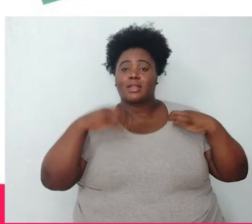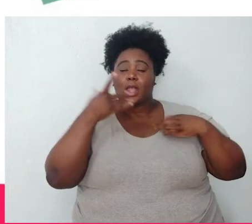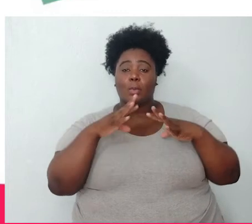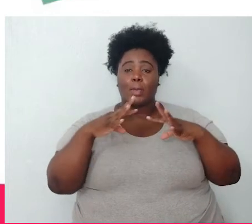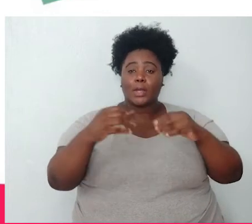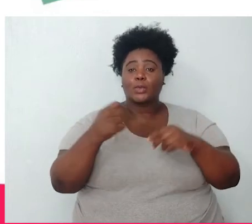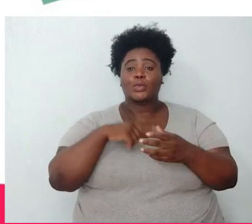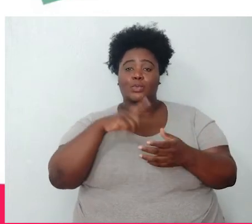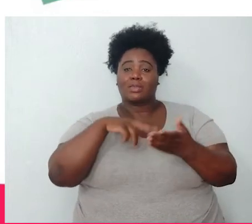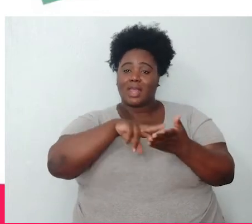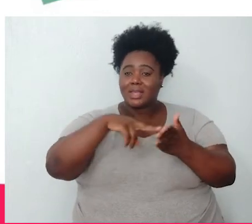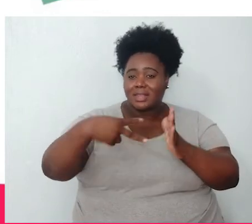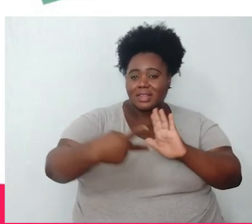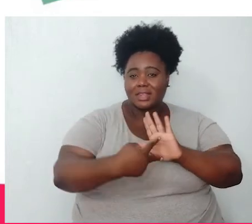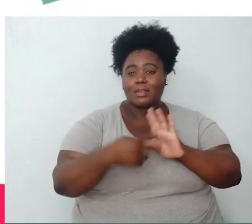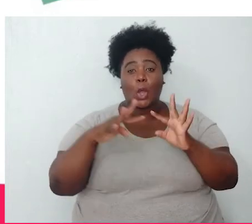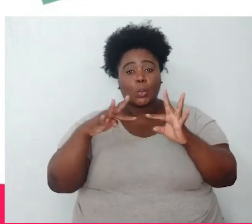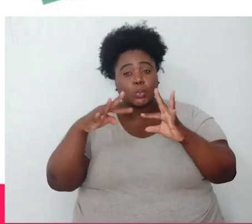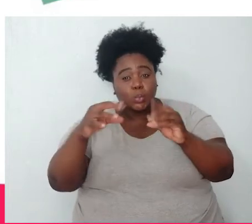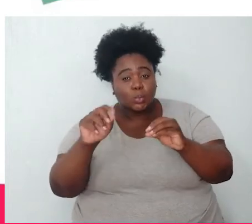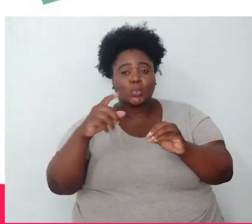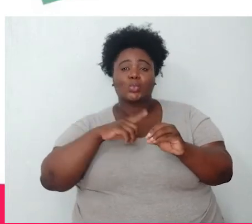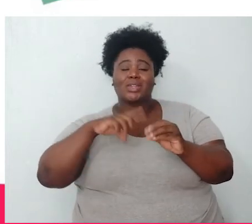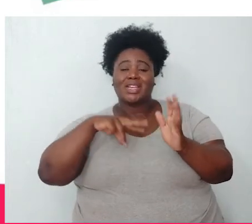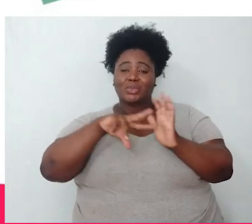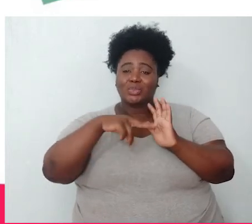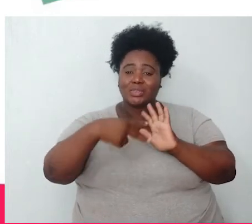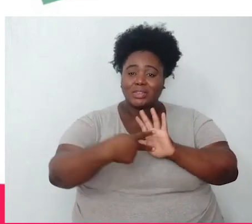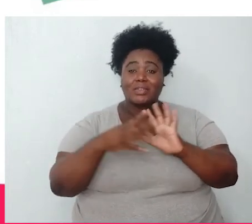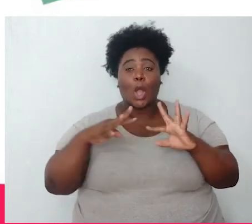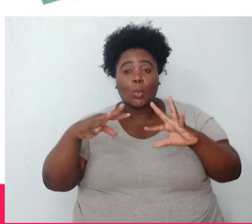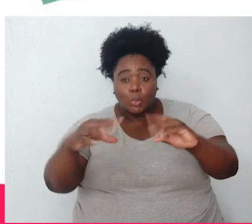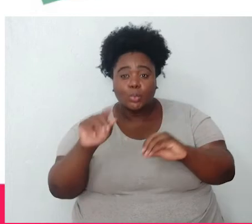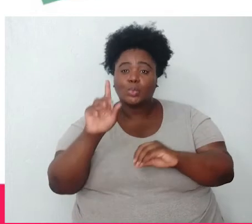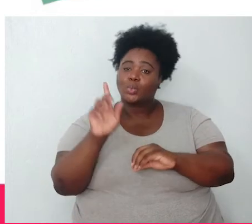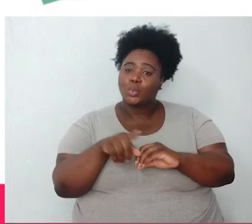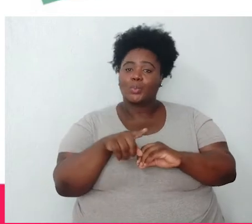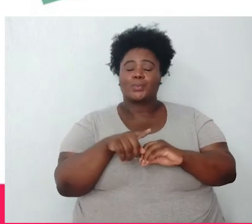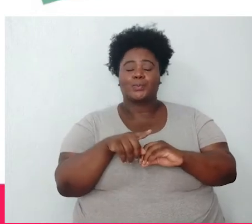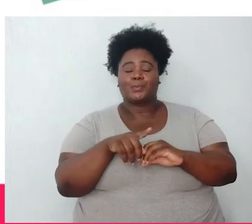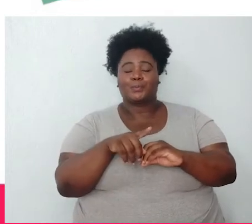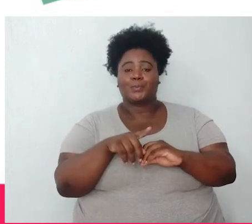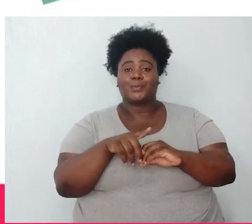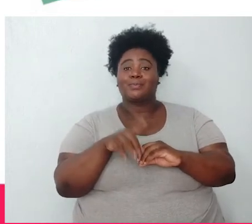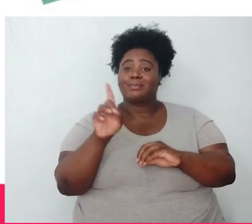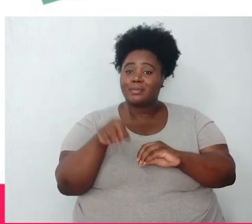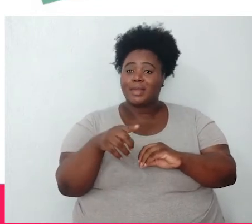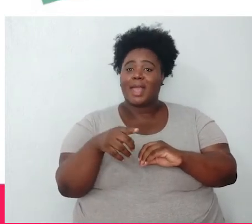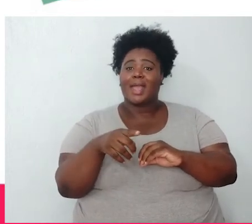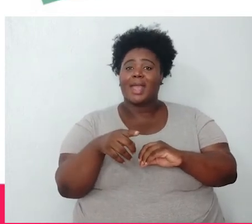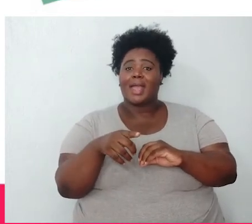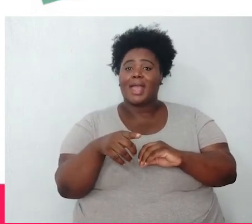indumentária e como tudo tem significado. Tudo tem um significado e tudo